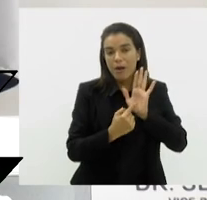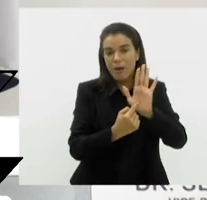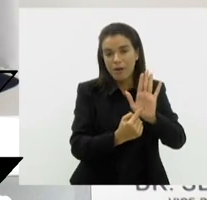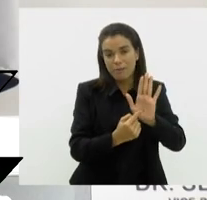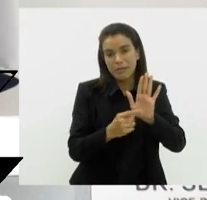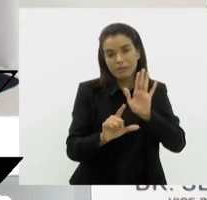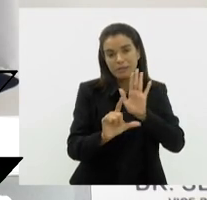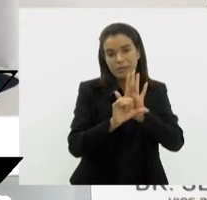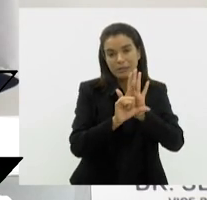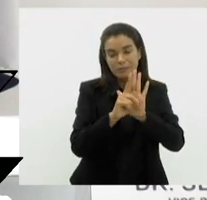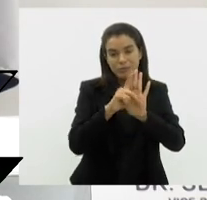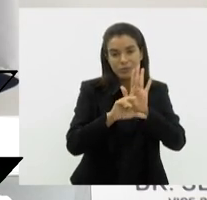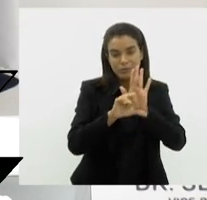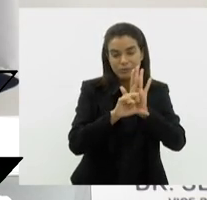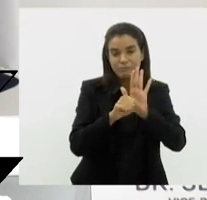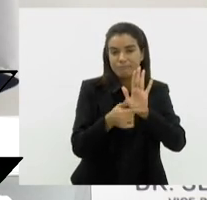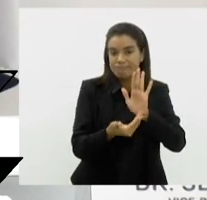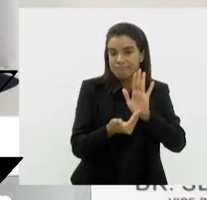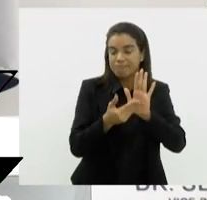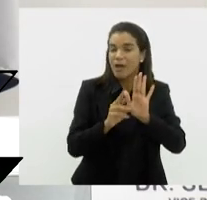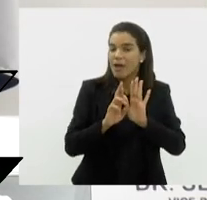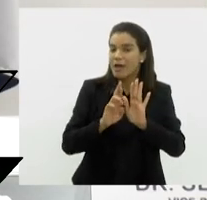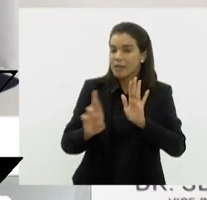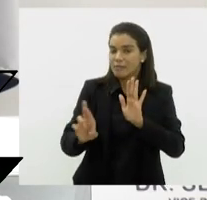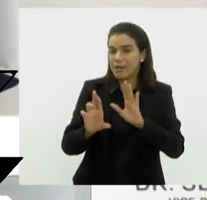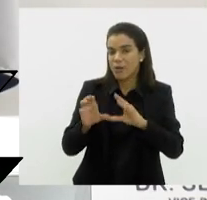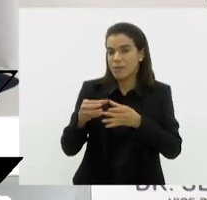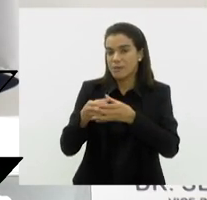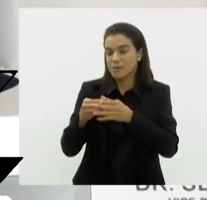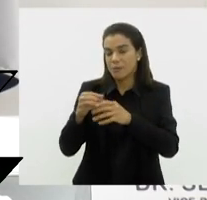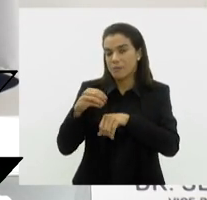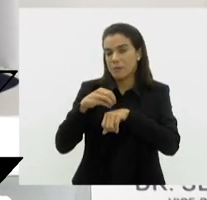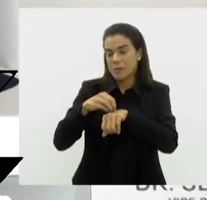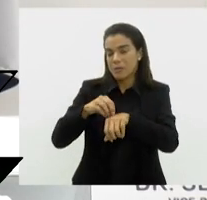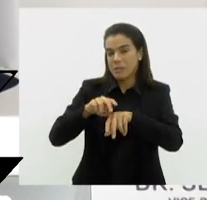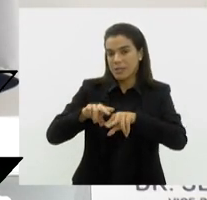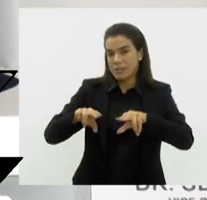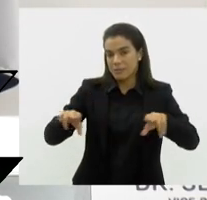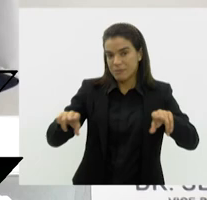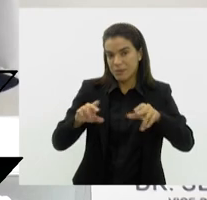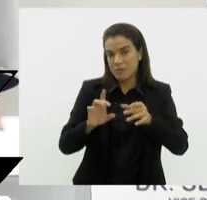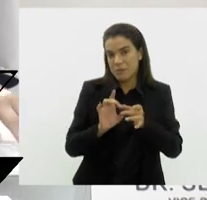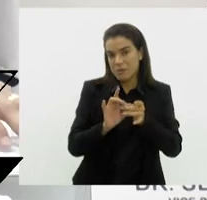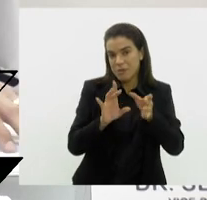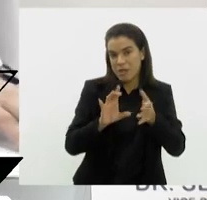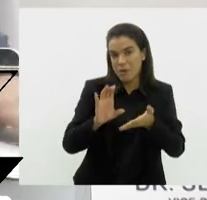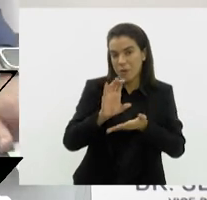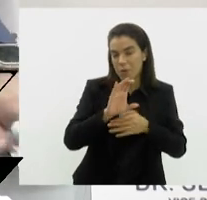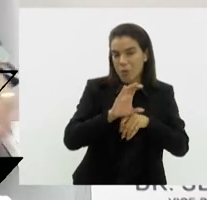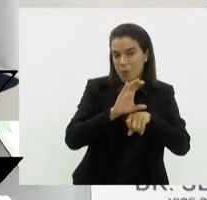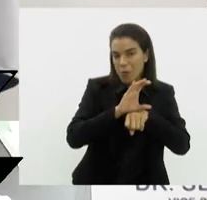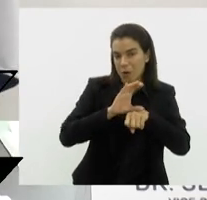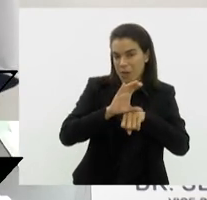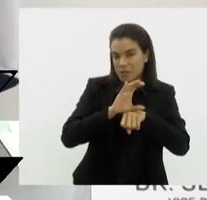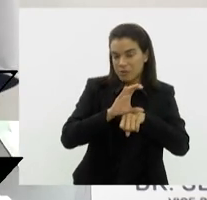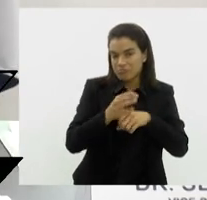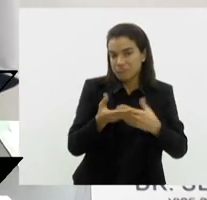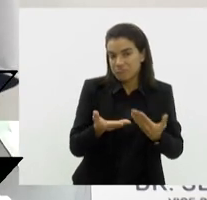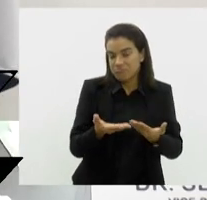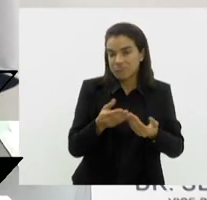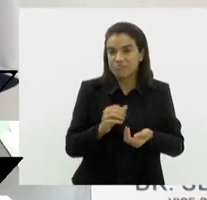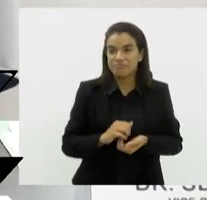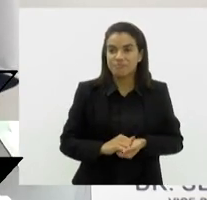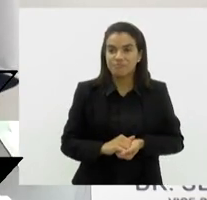sobre a matéria. Então, para dar resposta lá à Comissão de Transporte, vou deliberar aqui com o colegiado a possibilidade de uma reunião sobre o